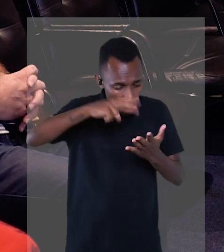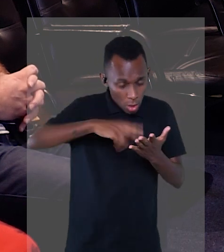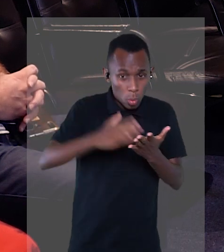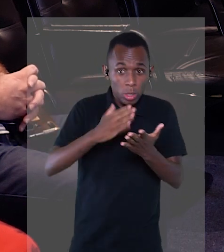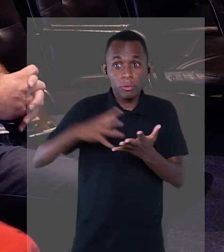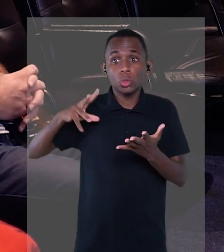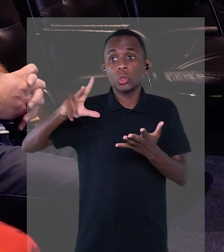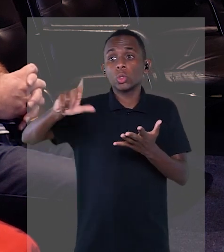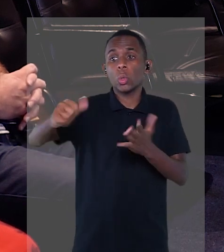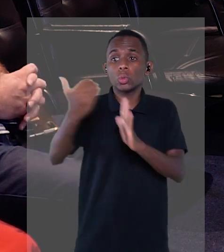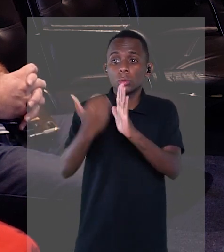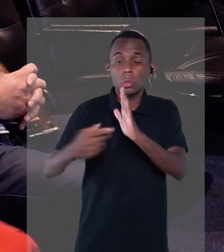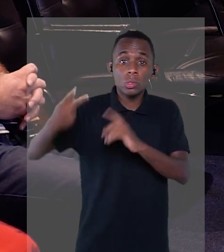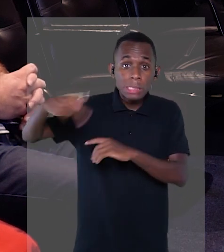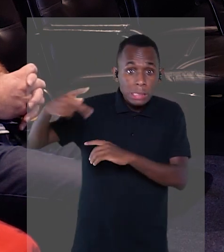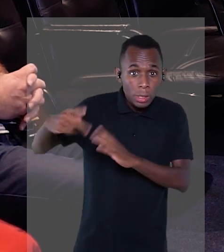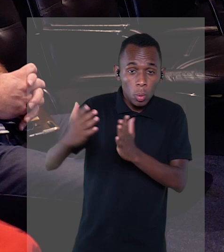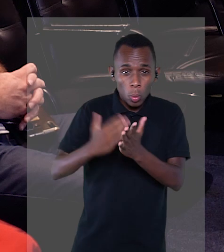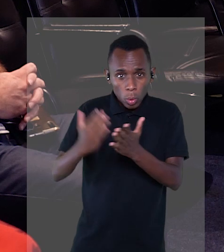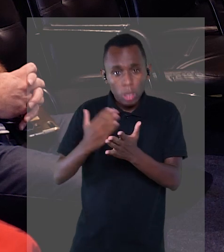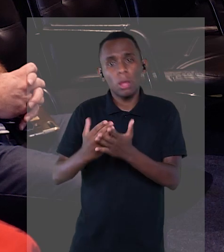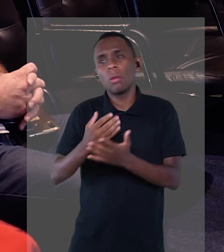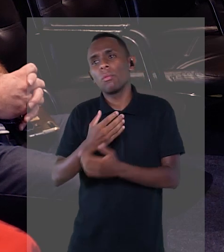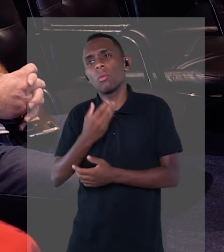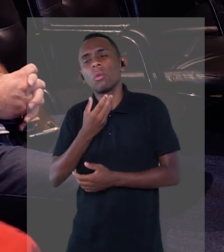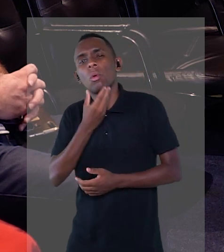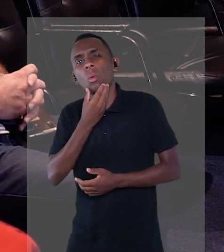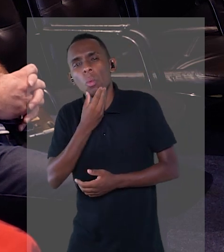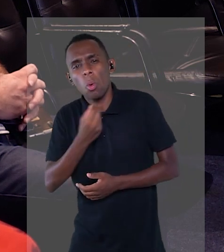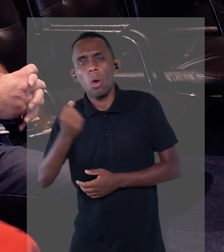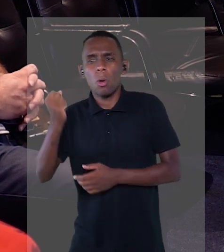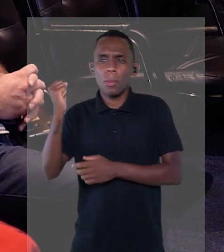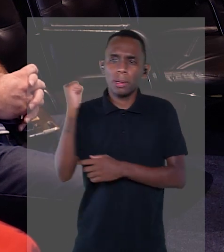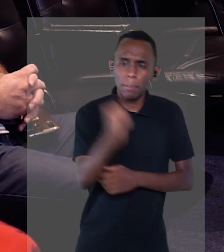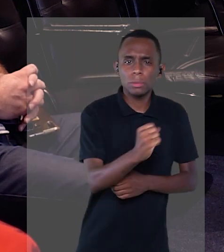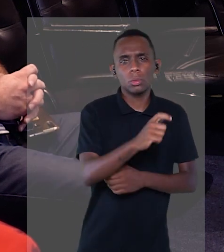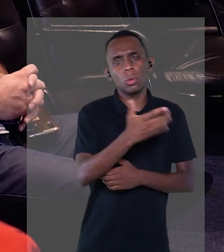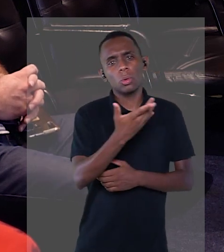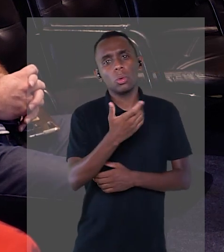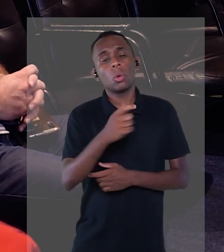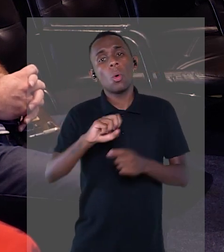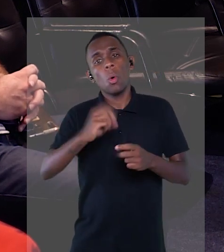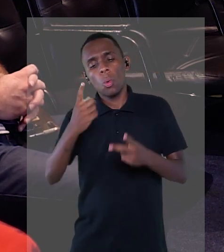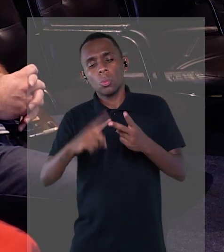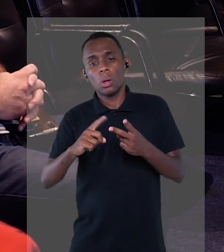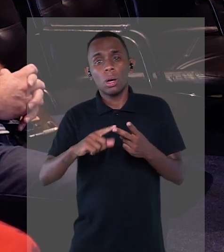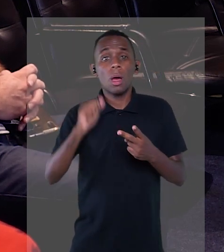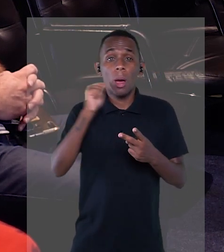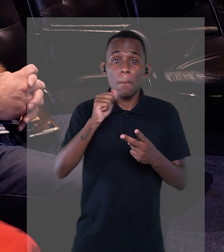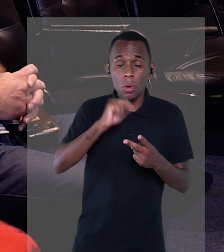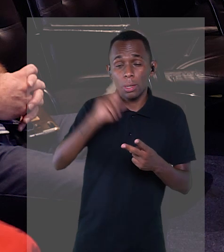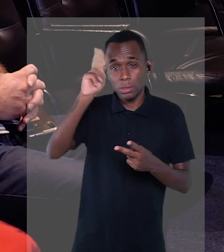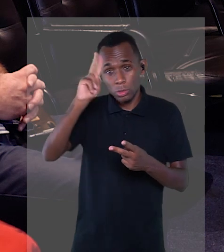os seus livros, assim, O Homem que Matou o Escritor, ou A Garota, né, a história da